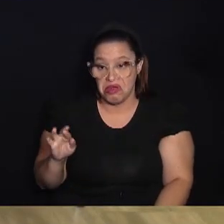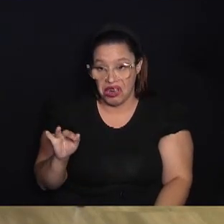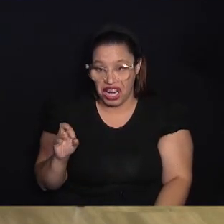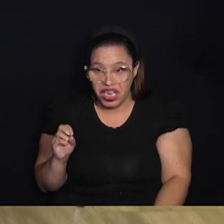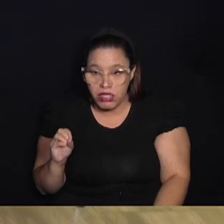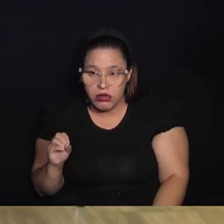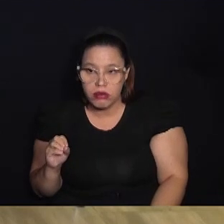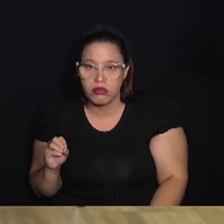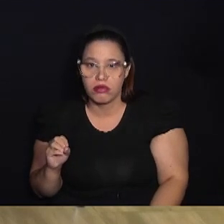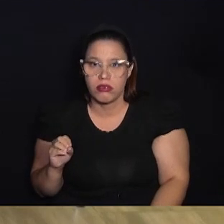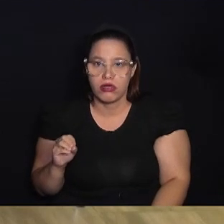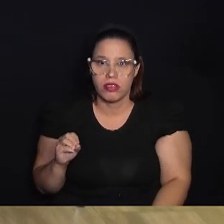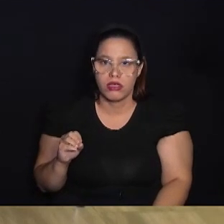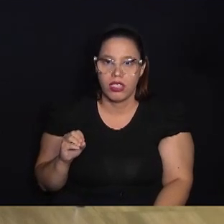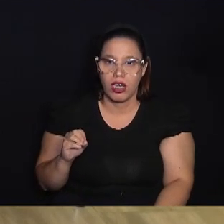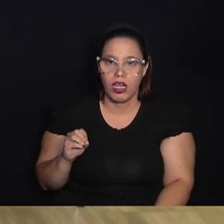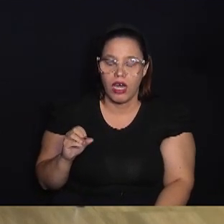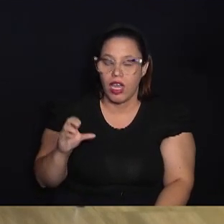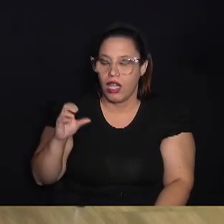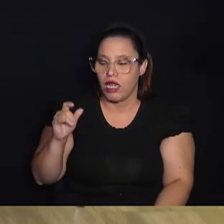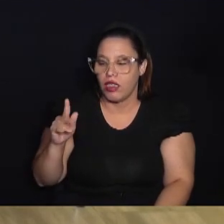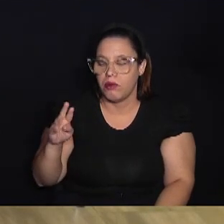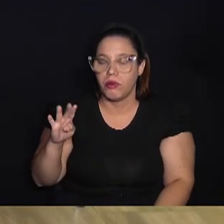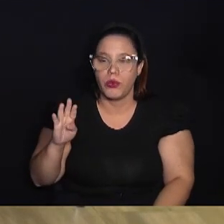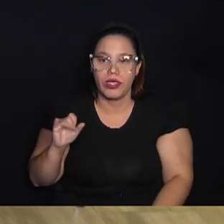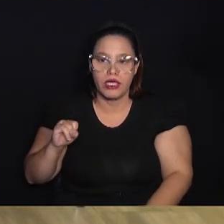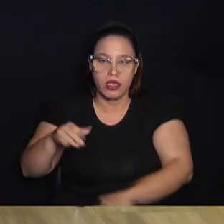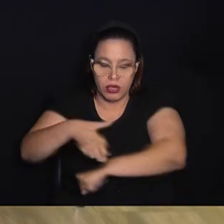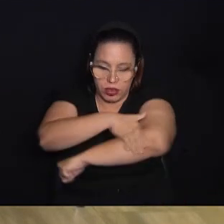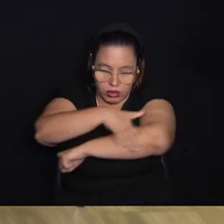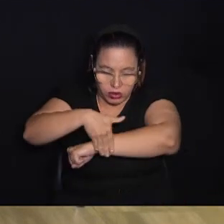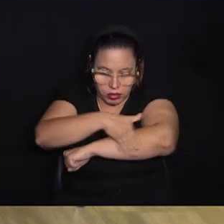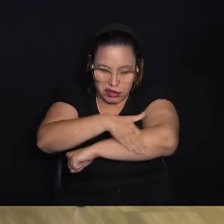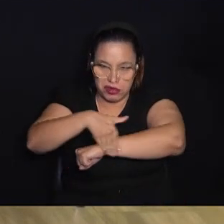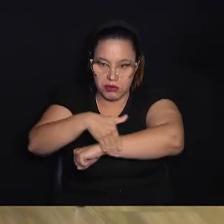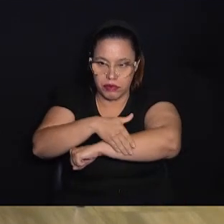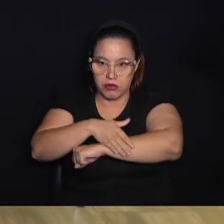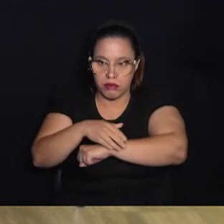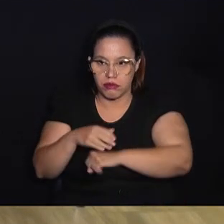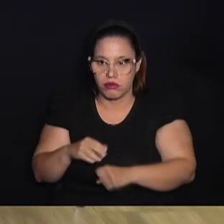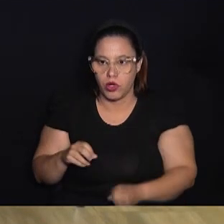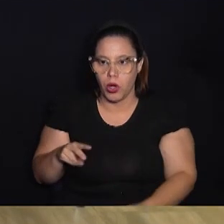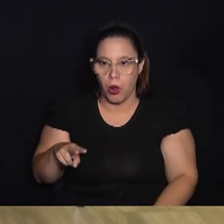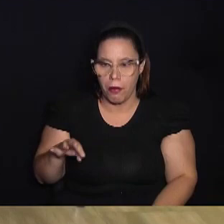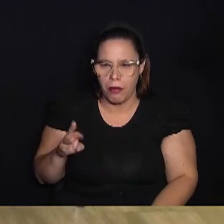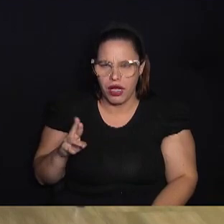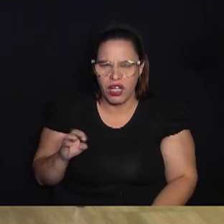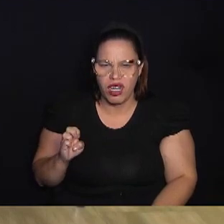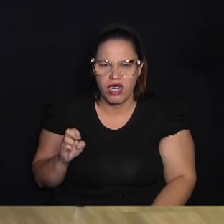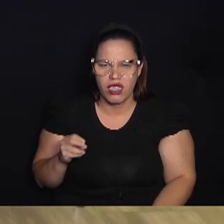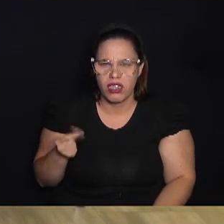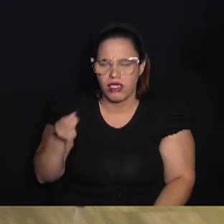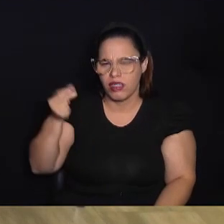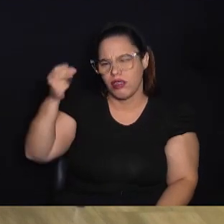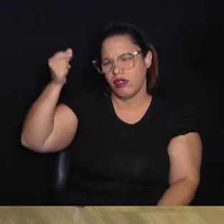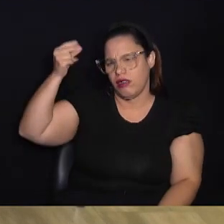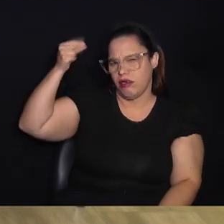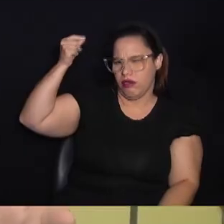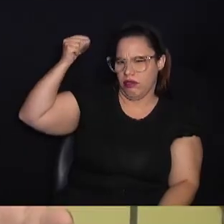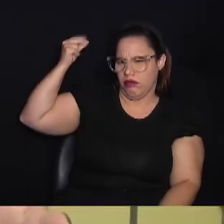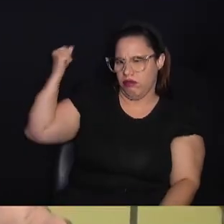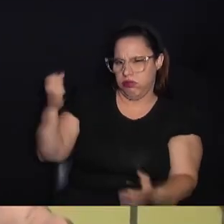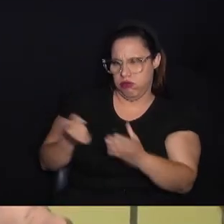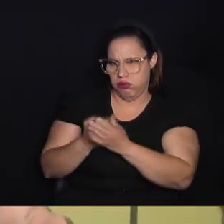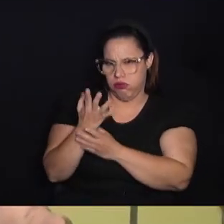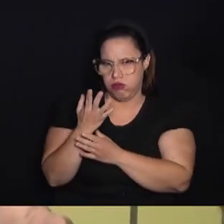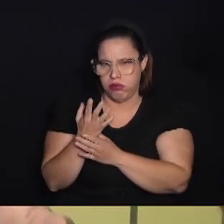fica na no Cambuí né que é um dos bairros mais nobres de Campinas e ali antes da da fundação de Campinas ali